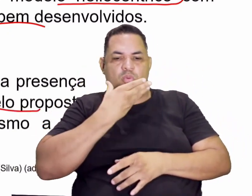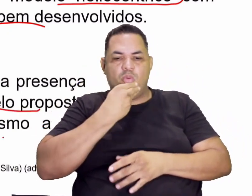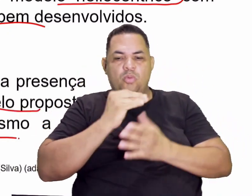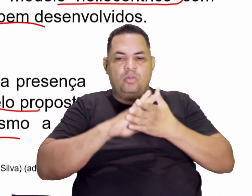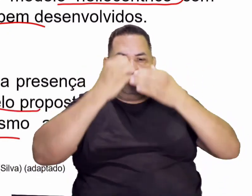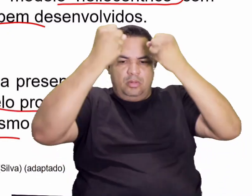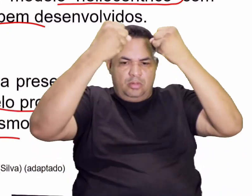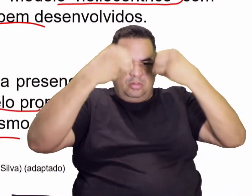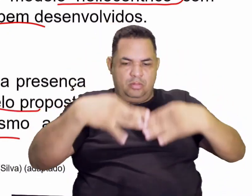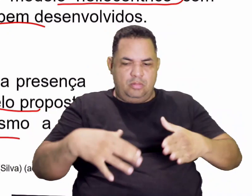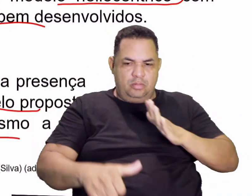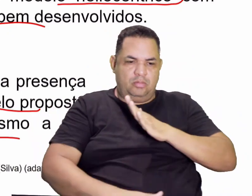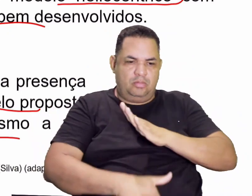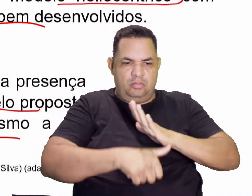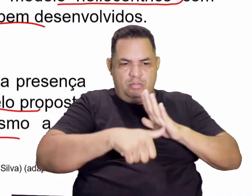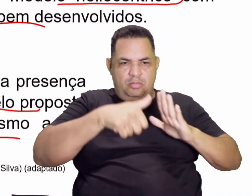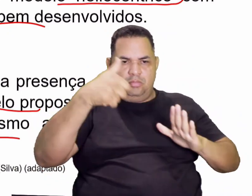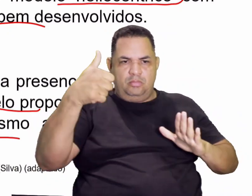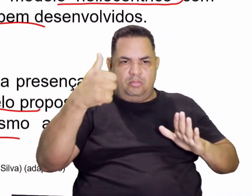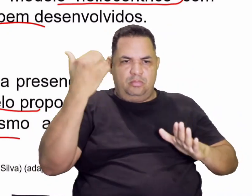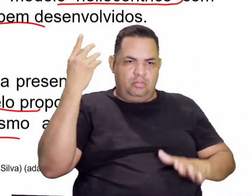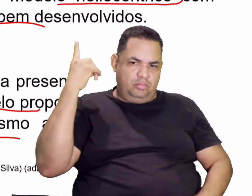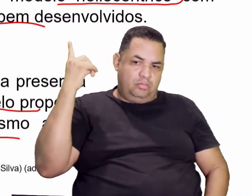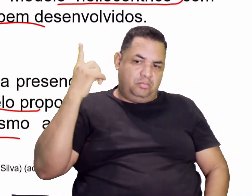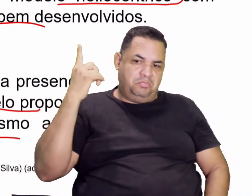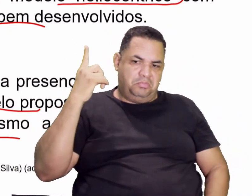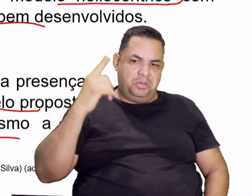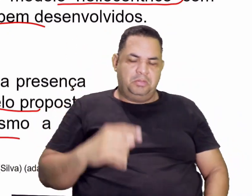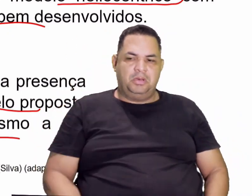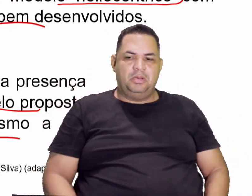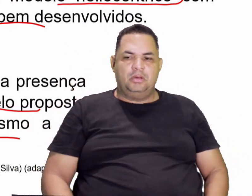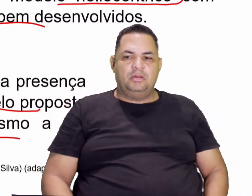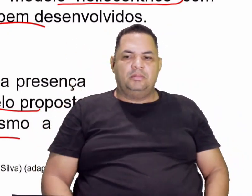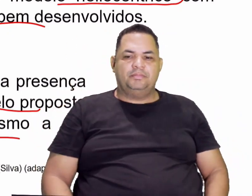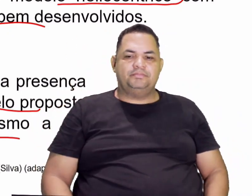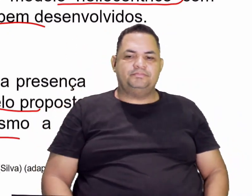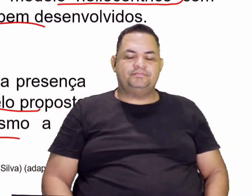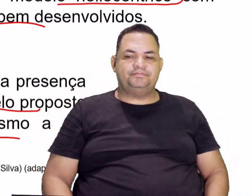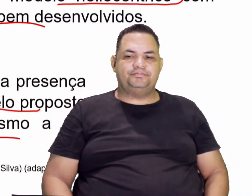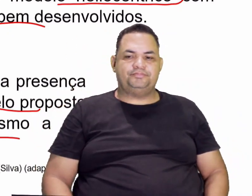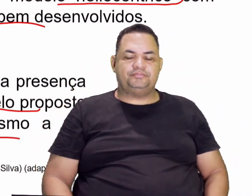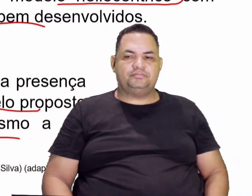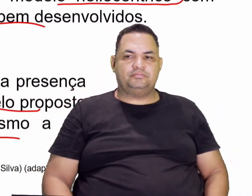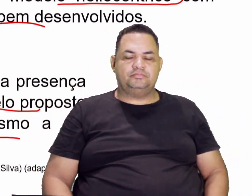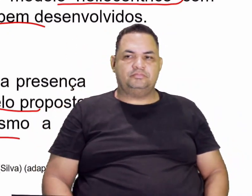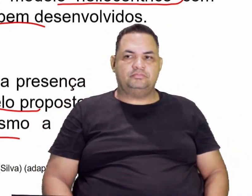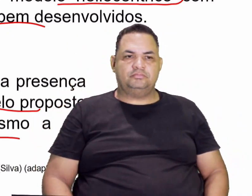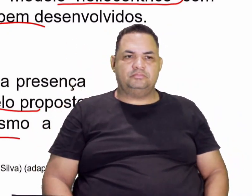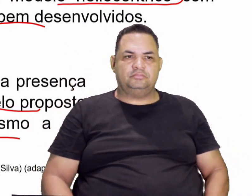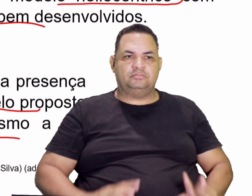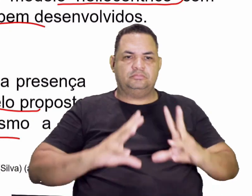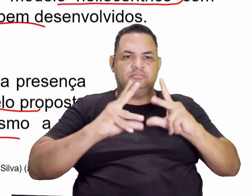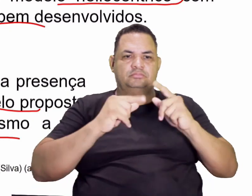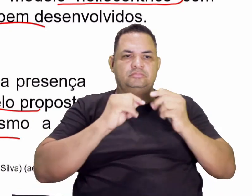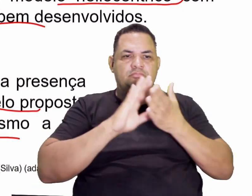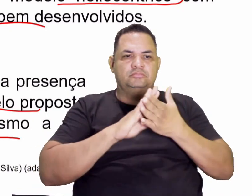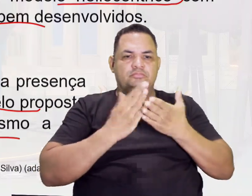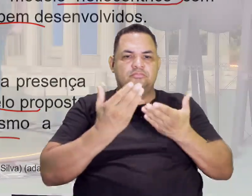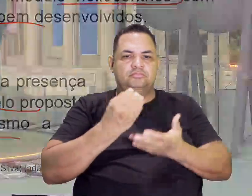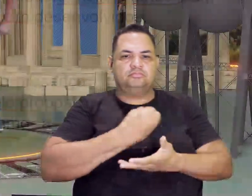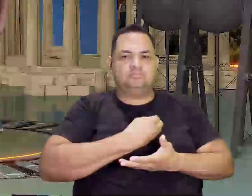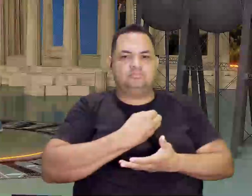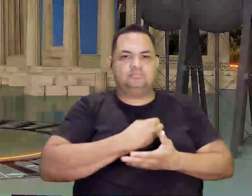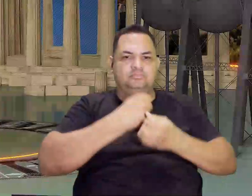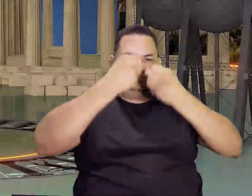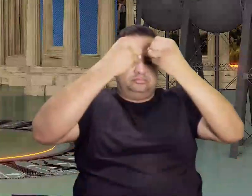que justifica o pioneirismo a ele atribuído, ok? Então, assim, ó, todos os dados, eles